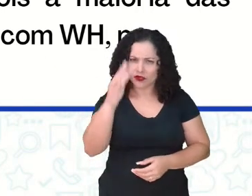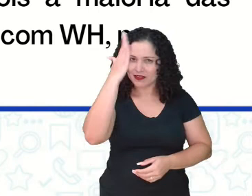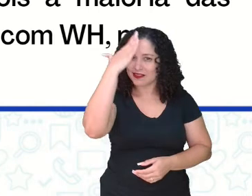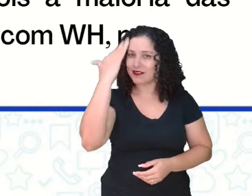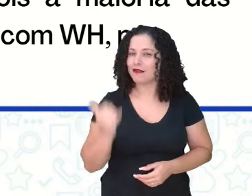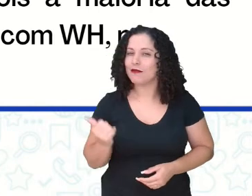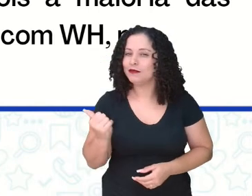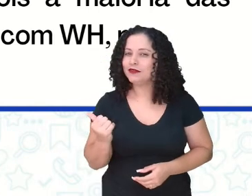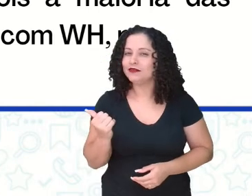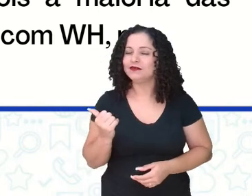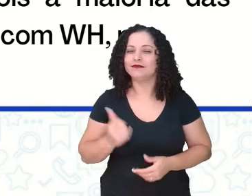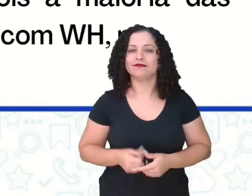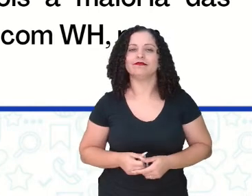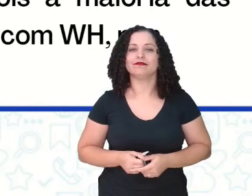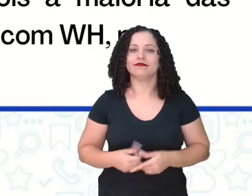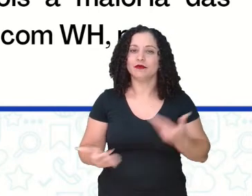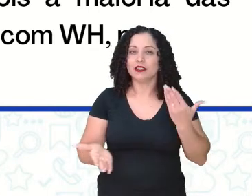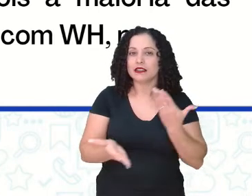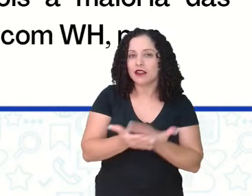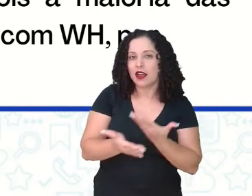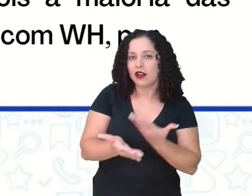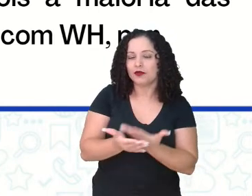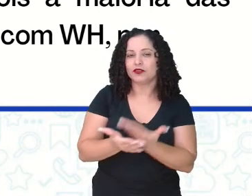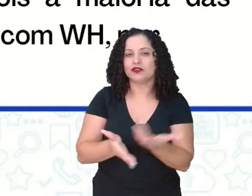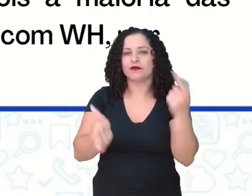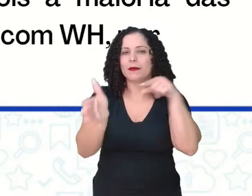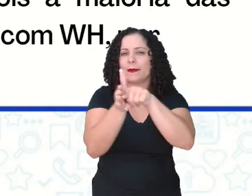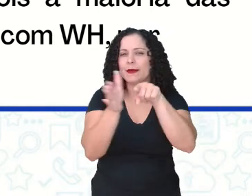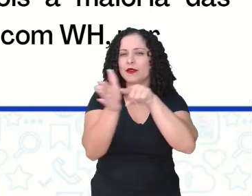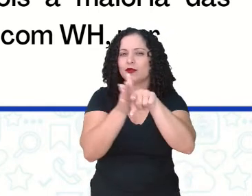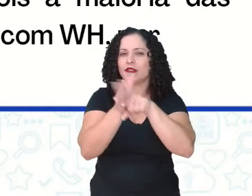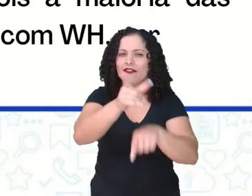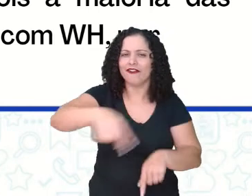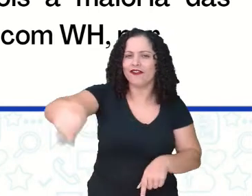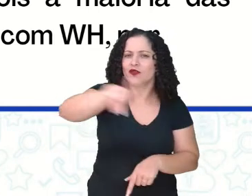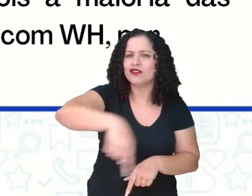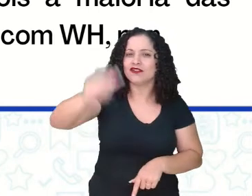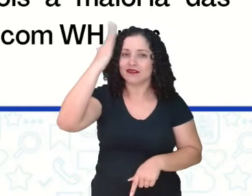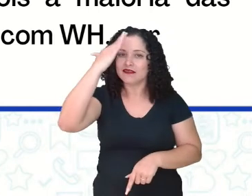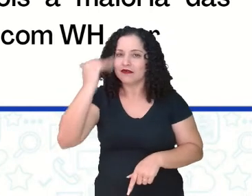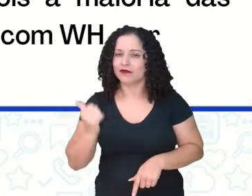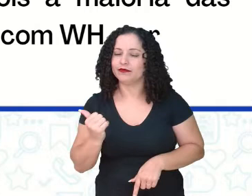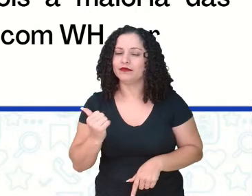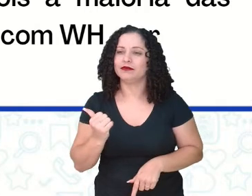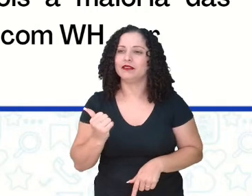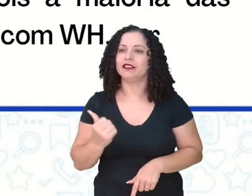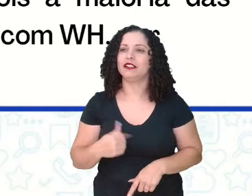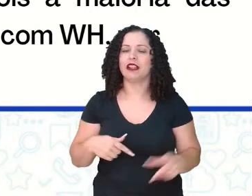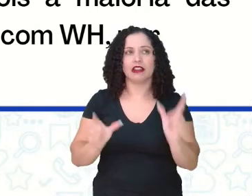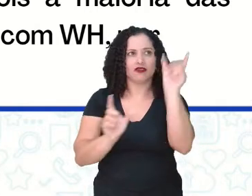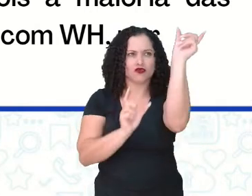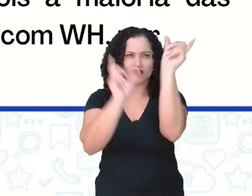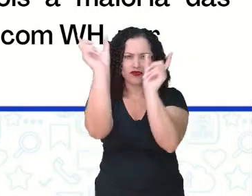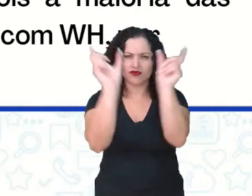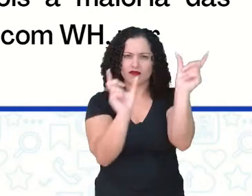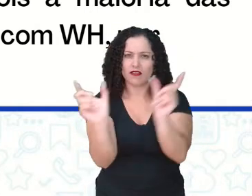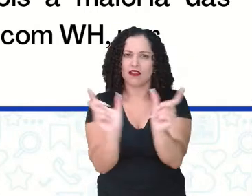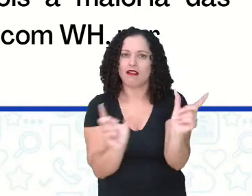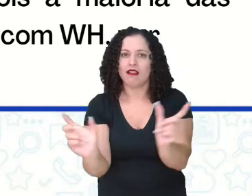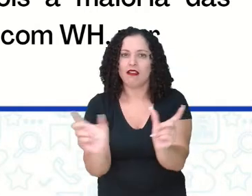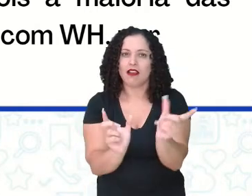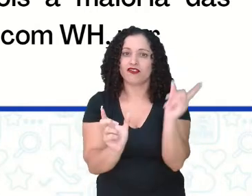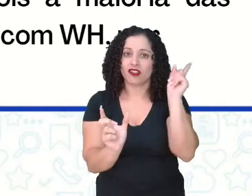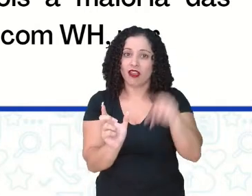Eu gosto aqui nas minhas aulas, tá, pessoal? Um momento você sabia de ser. Você sabia? As question words são